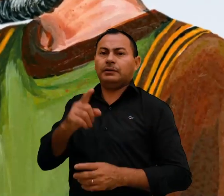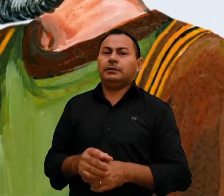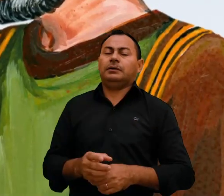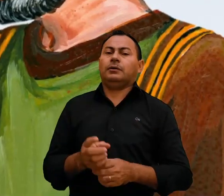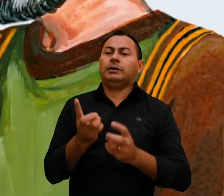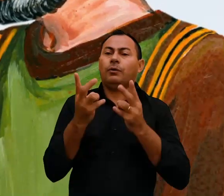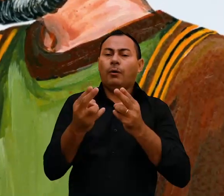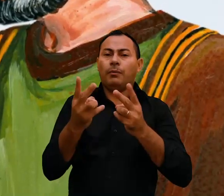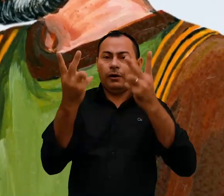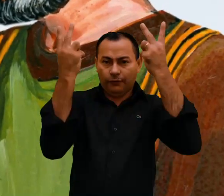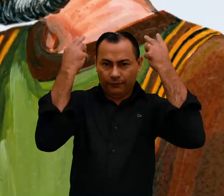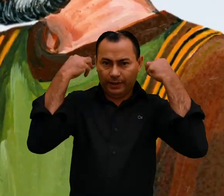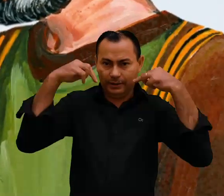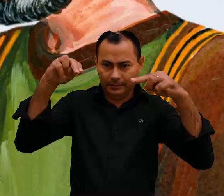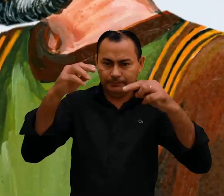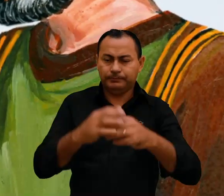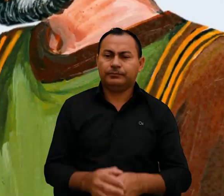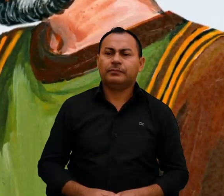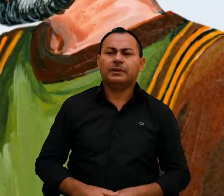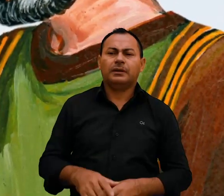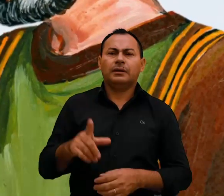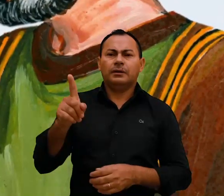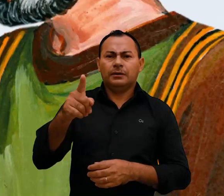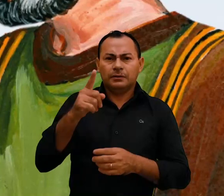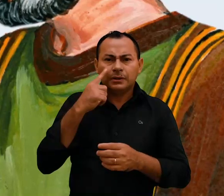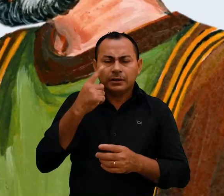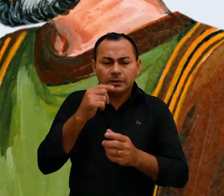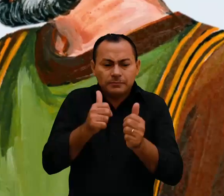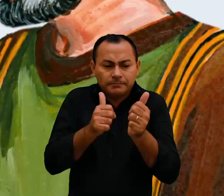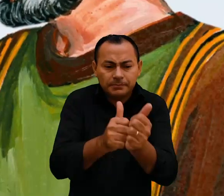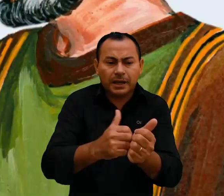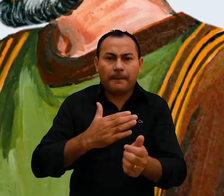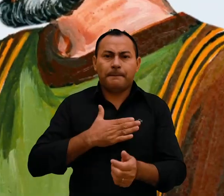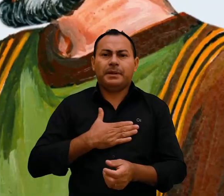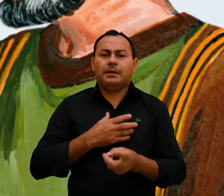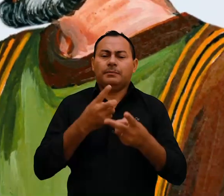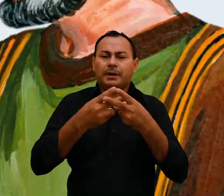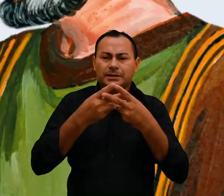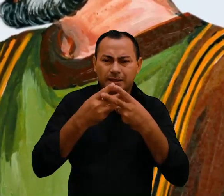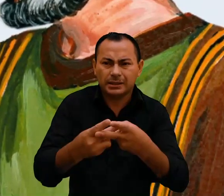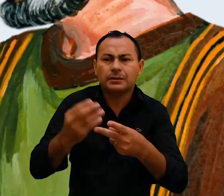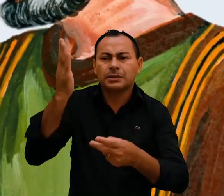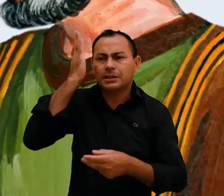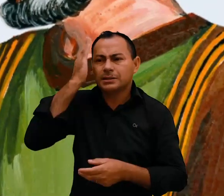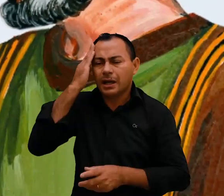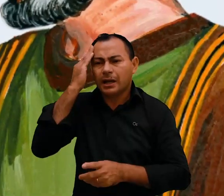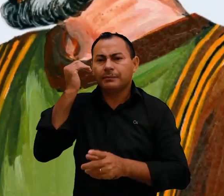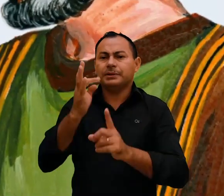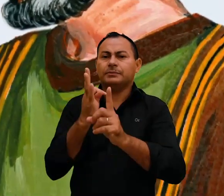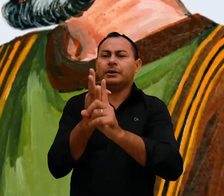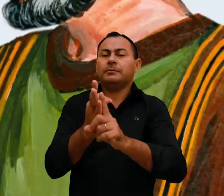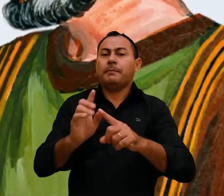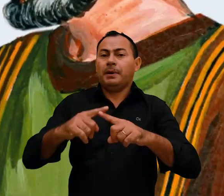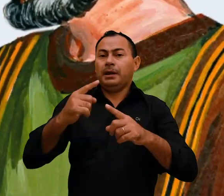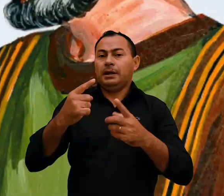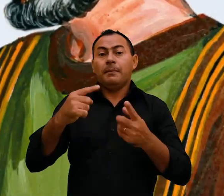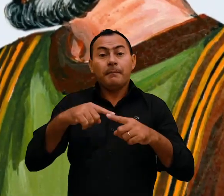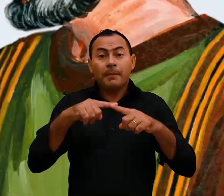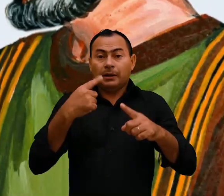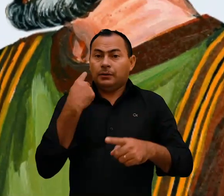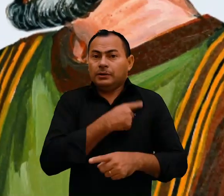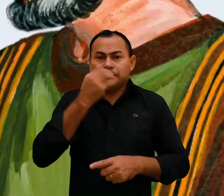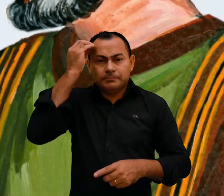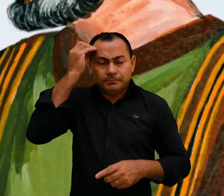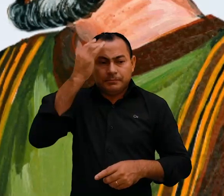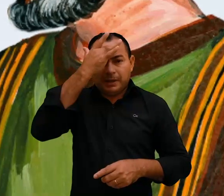amava como um filho você tem seguido de perto a minha paciência nós não